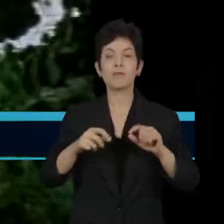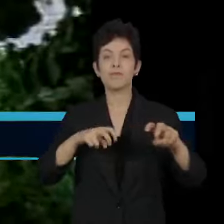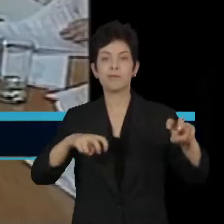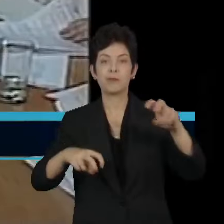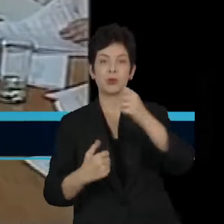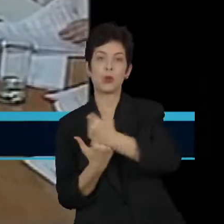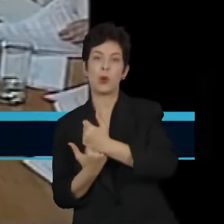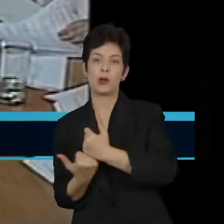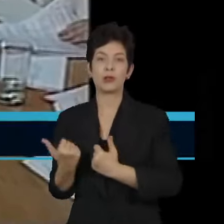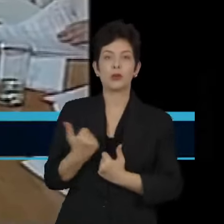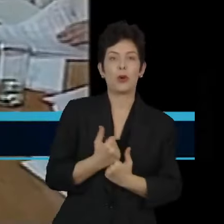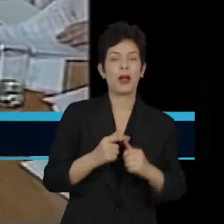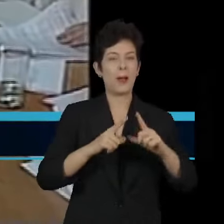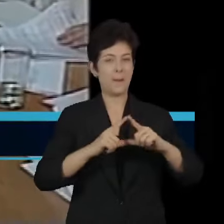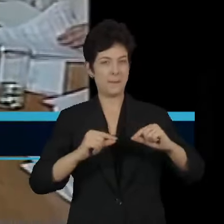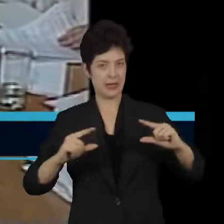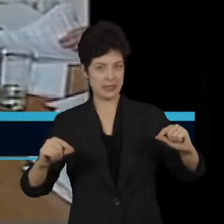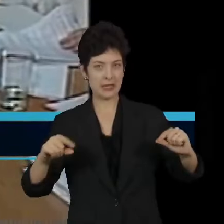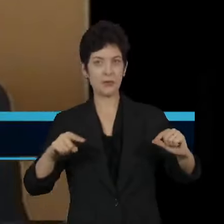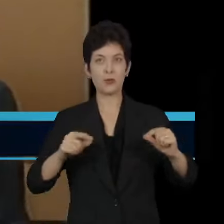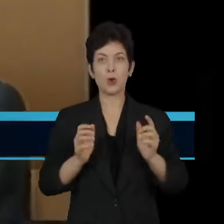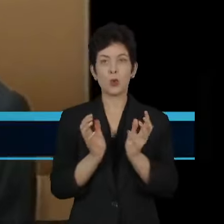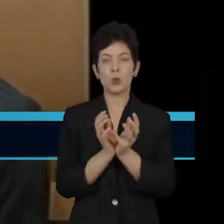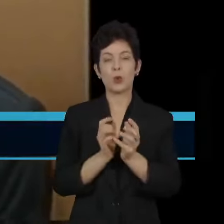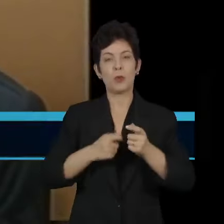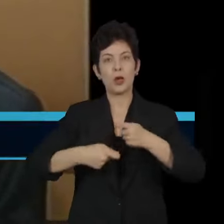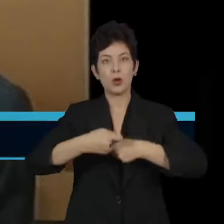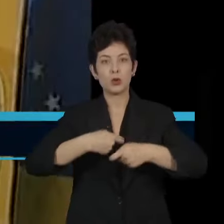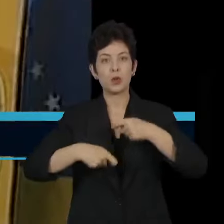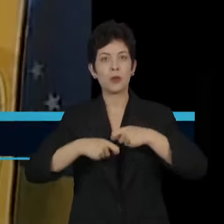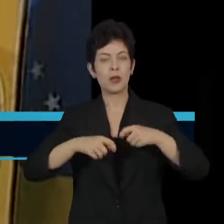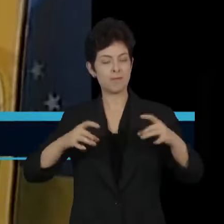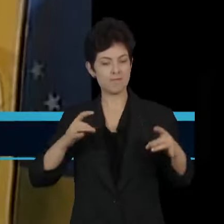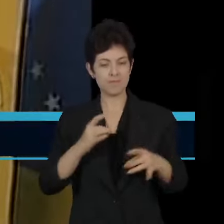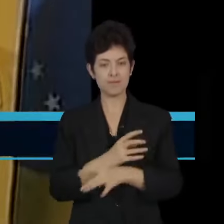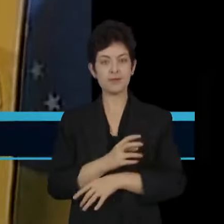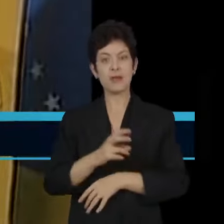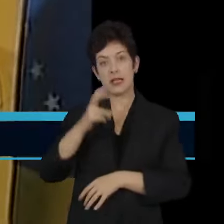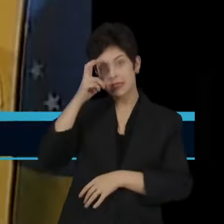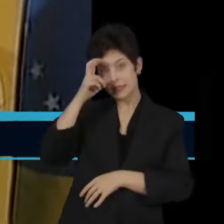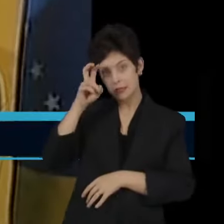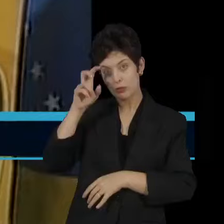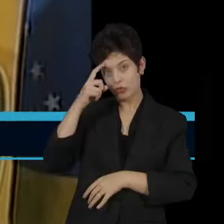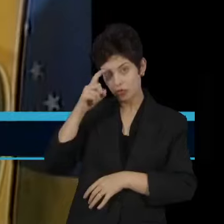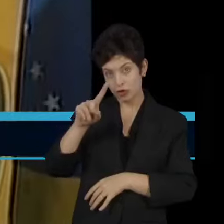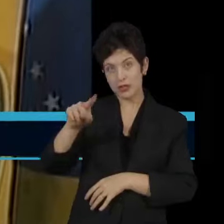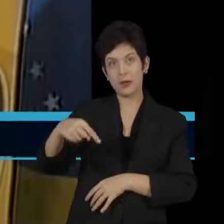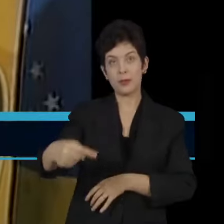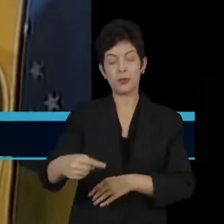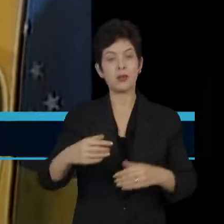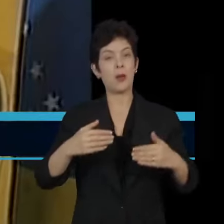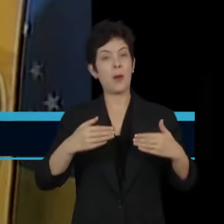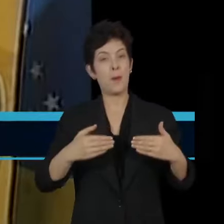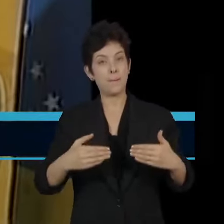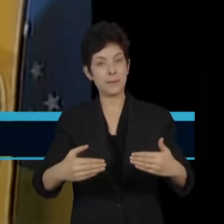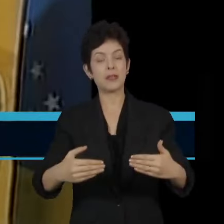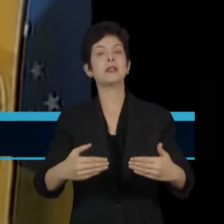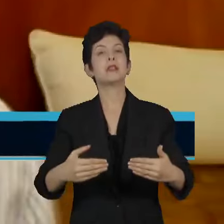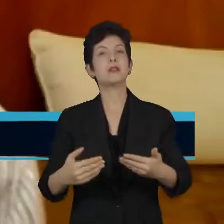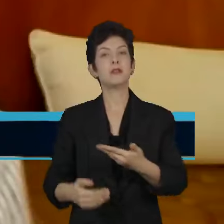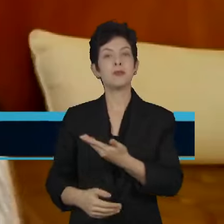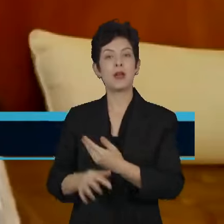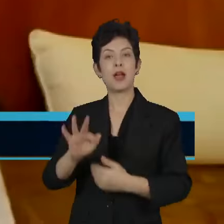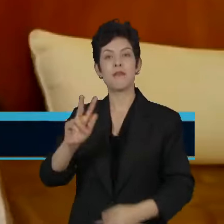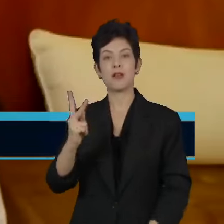Brasília a equipe Econômica que criou o plano real ficou completa C dias depois o então min daa hque